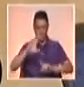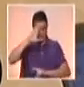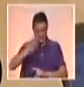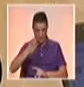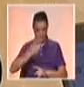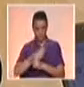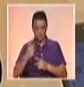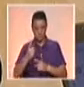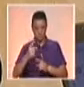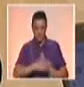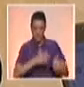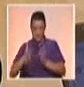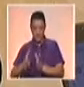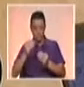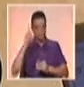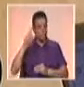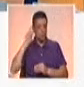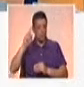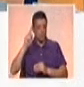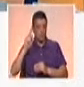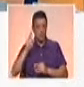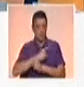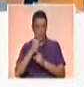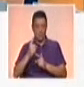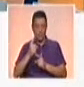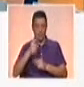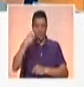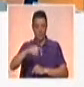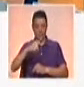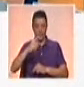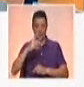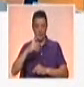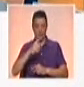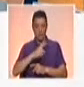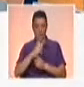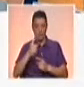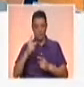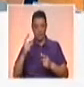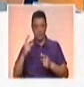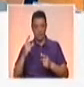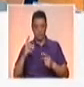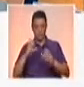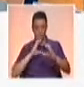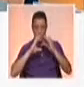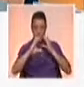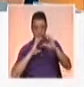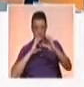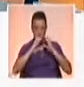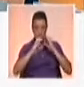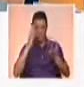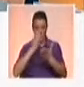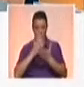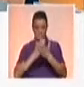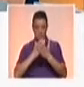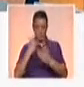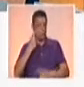é que vocês, essa parte também é muito importante. Ou seja, sim. O Eduardo acaba por ter um papel importante na ligação, não só na passagem